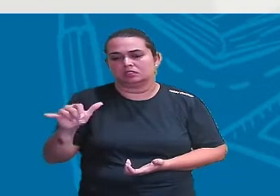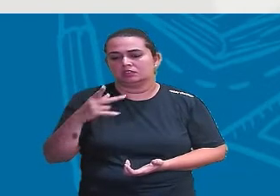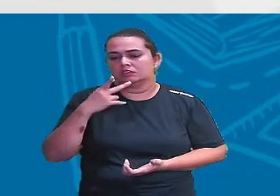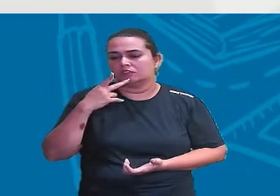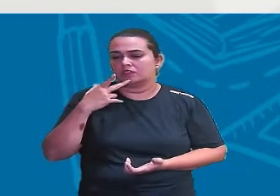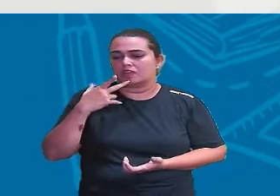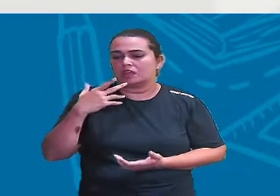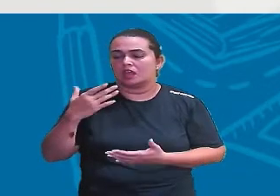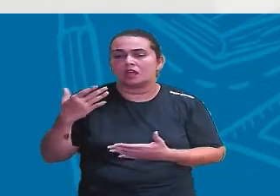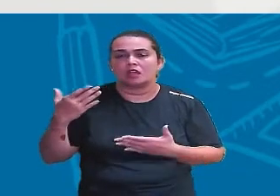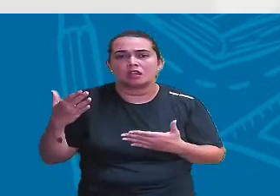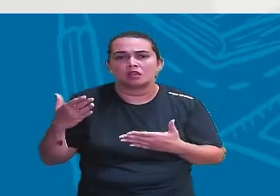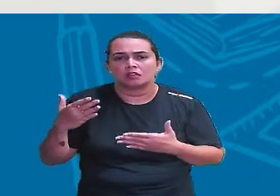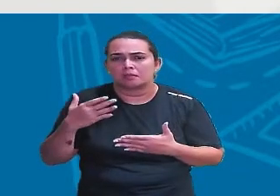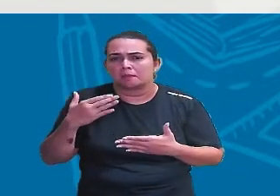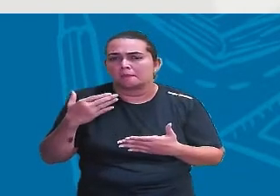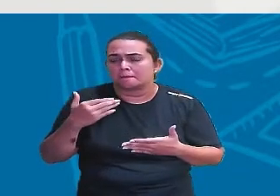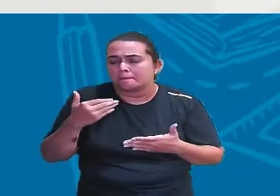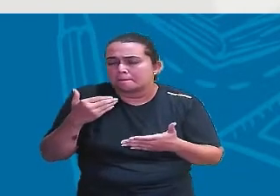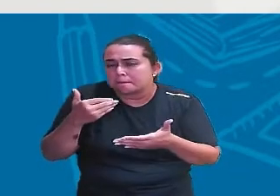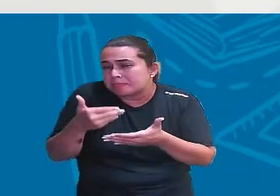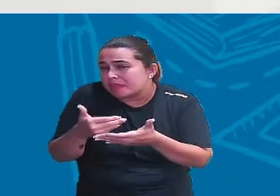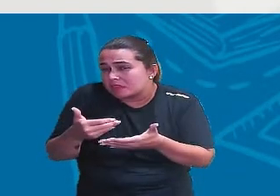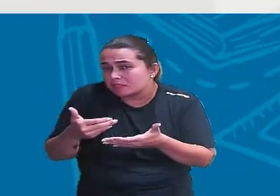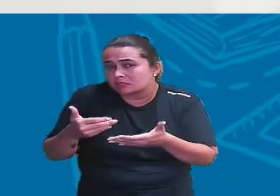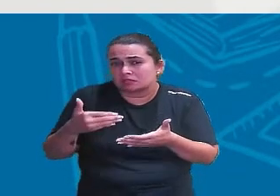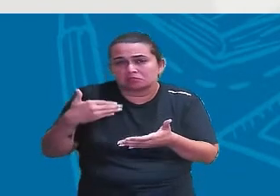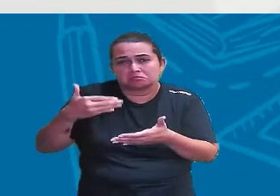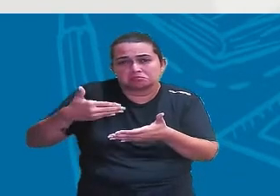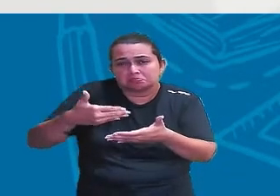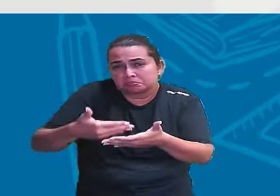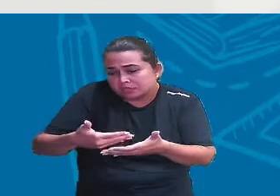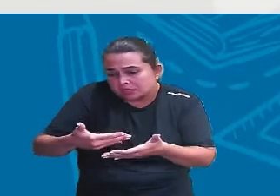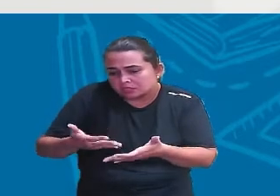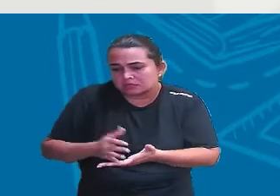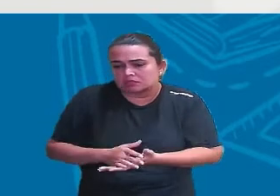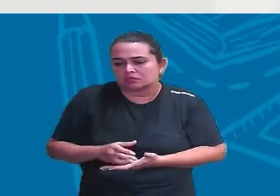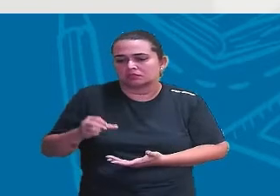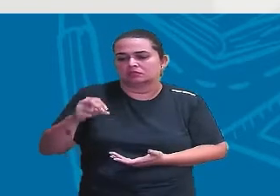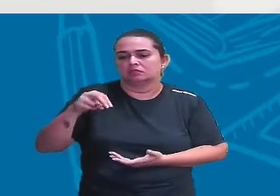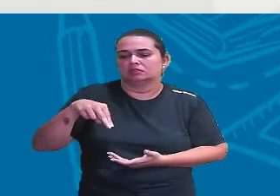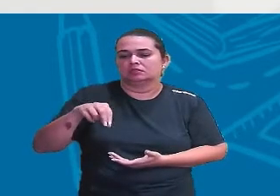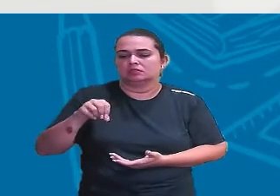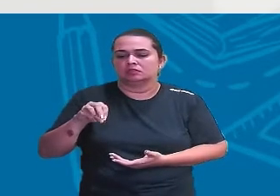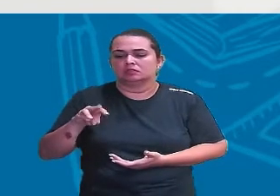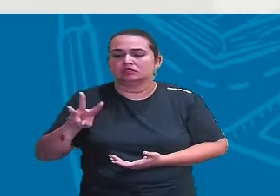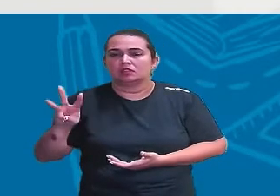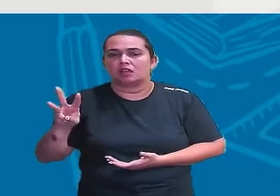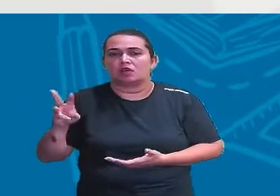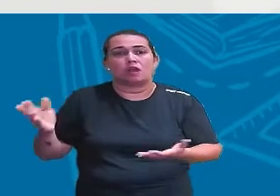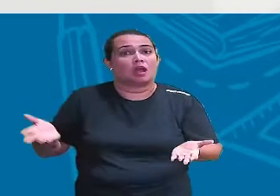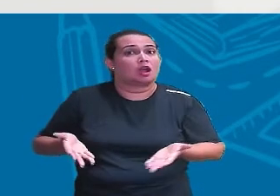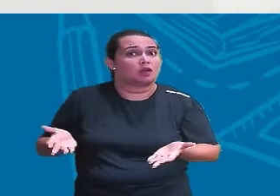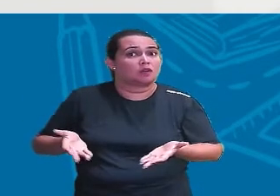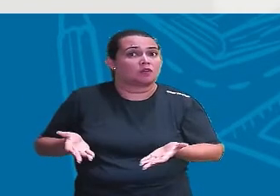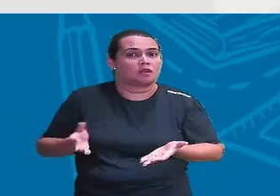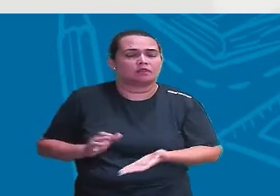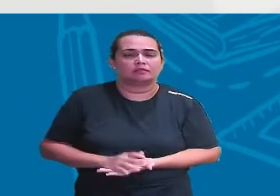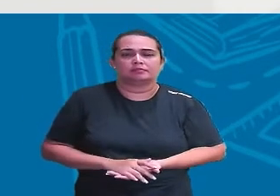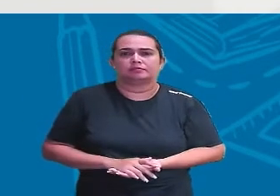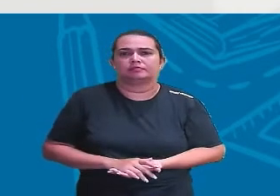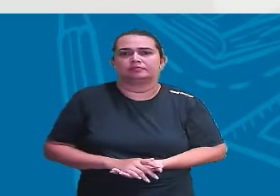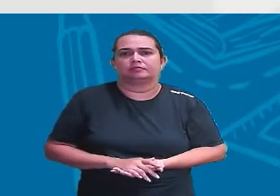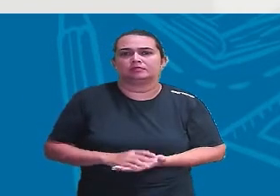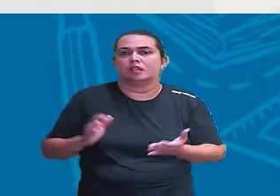ou ultimamente. Temos o now, para falar que é agora. Olha aí o now,